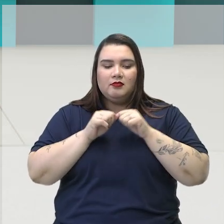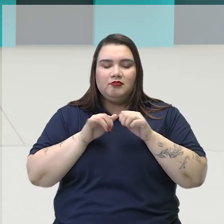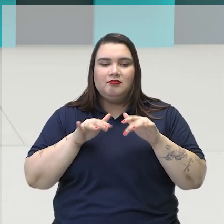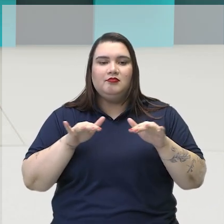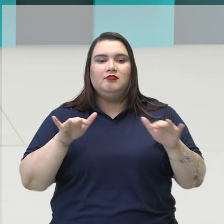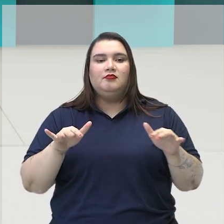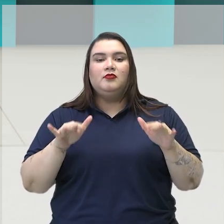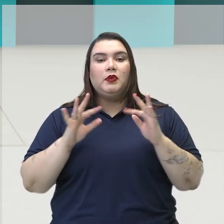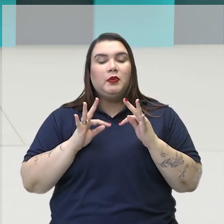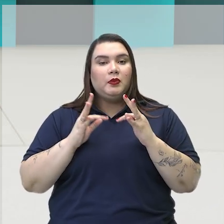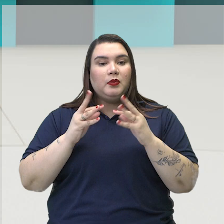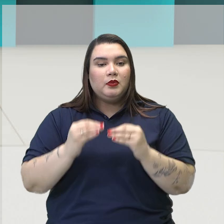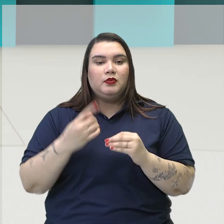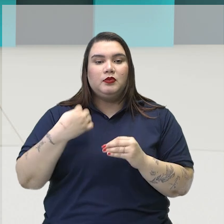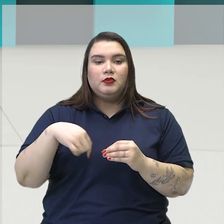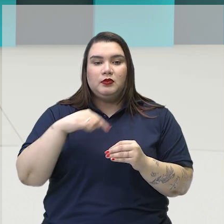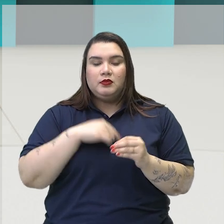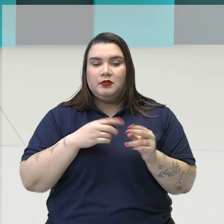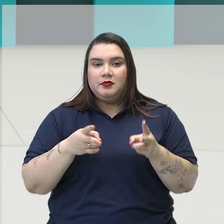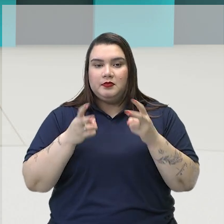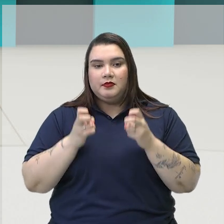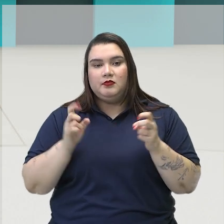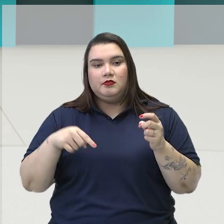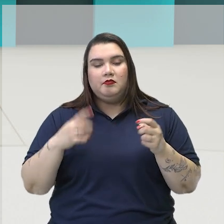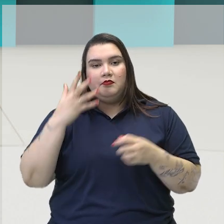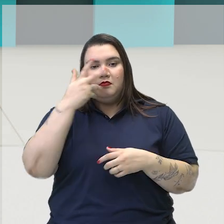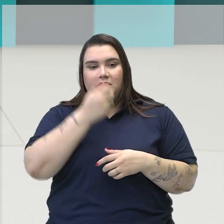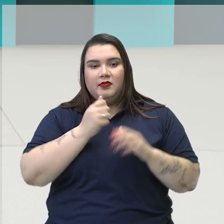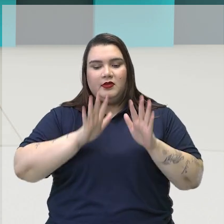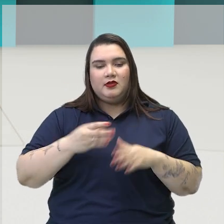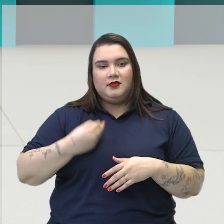Assim, tudo o que nós olhamos é a beleza que já